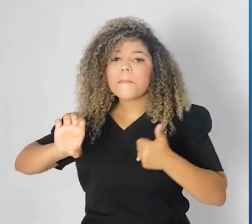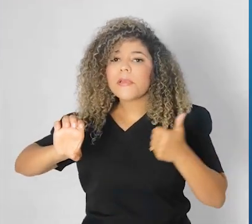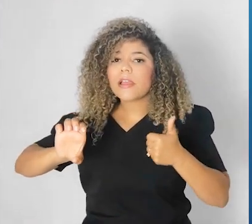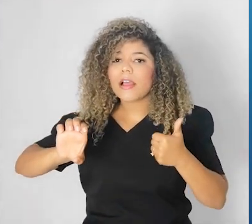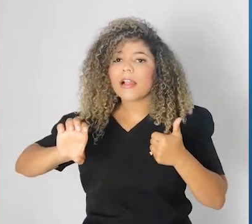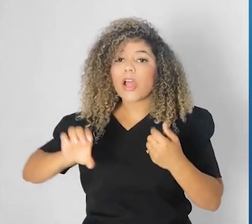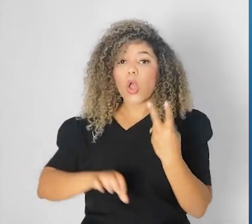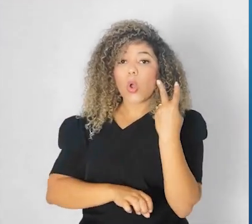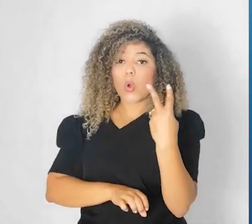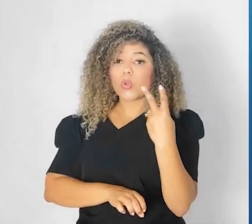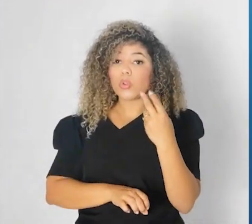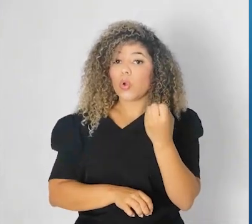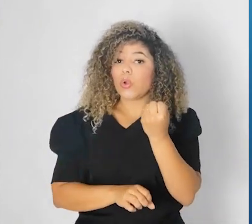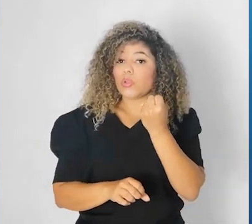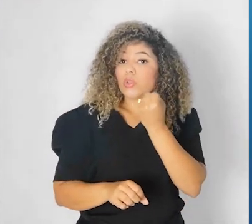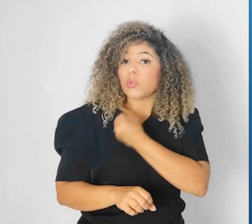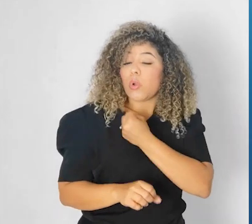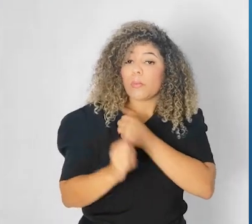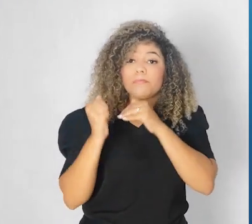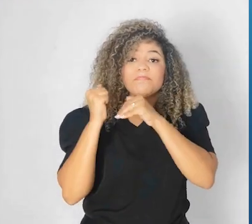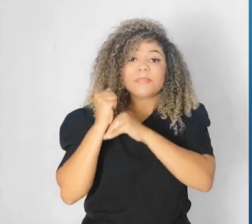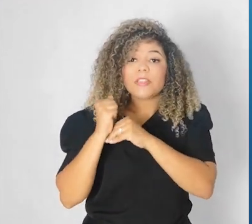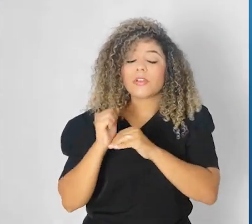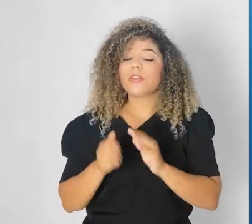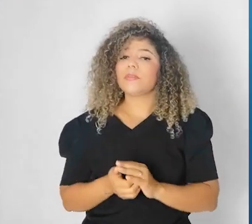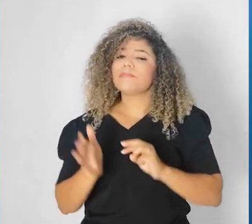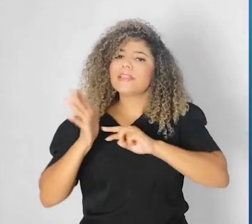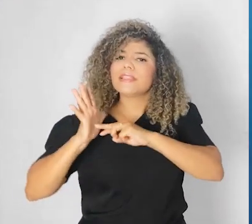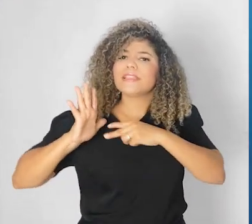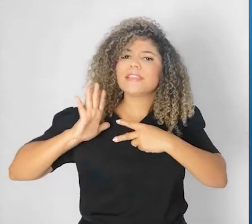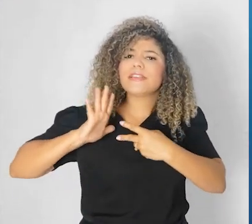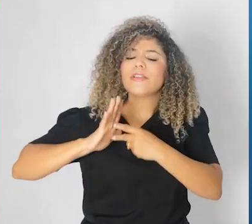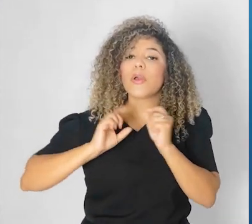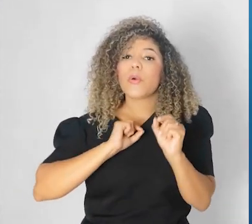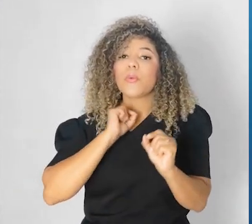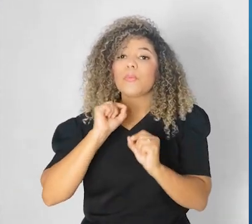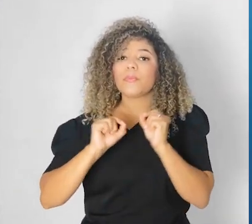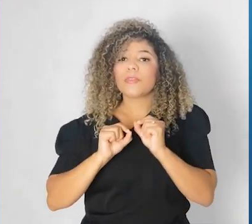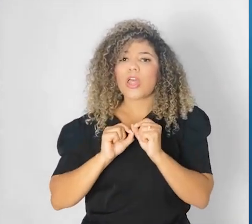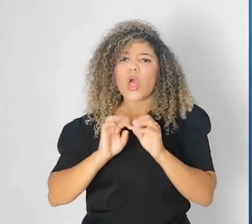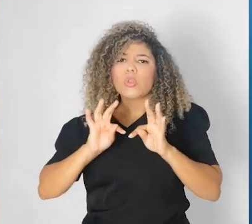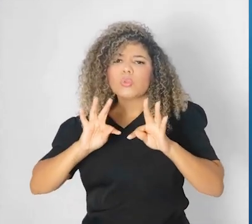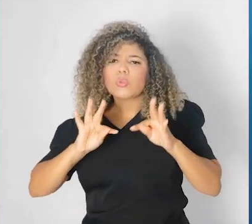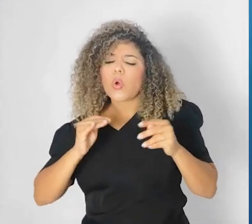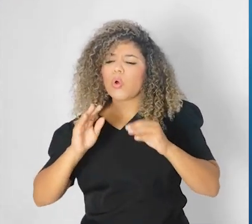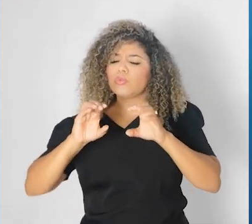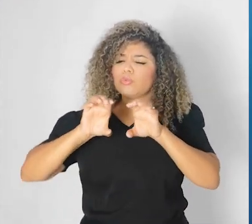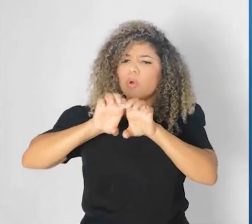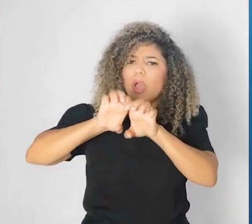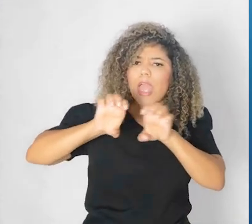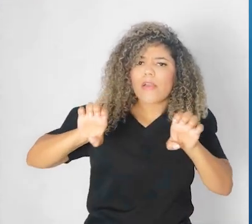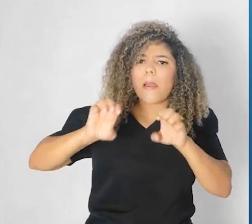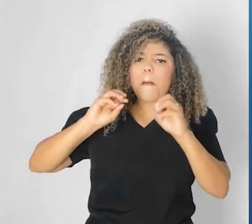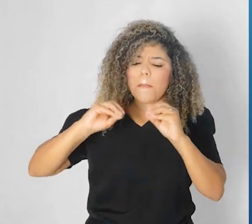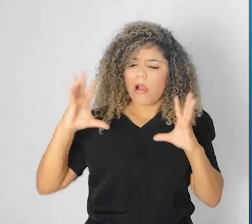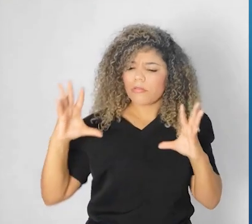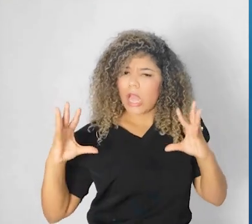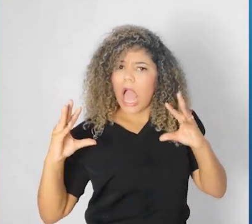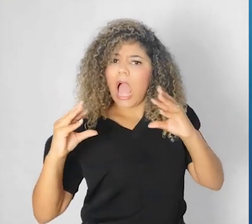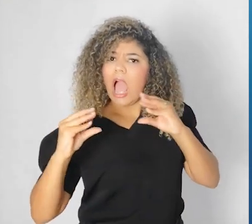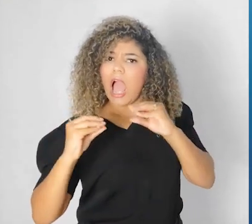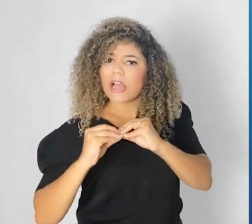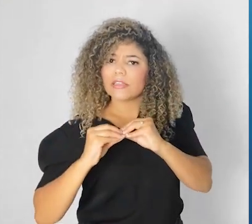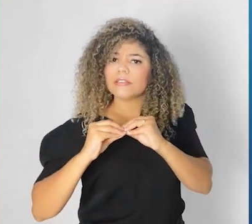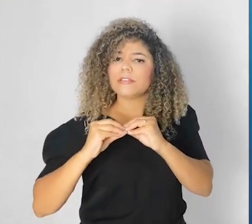2 incógnitas. A nossa definição, ela fala o seguinte: toda equação que pode ser reduzida a uma